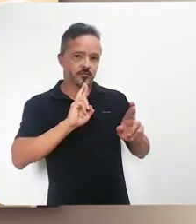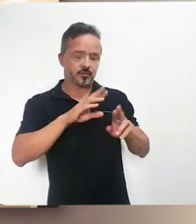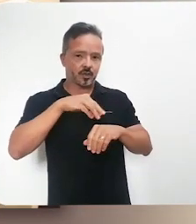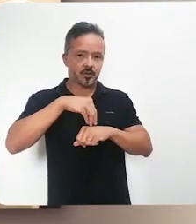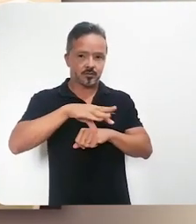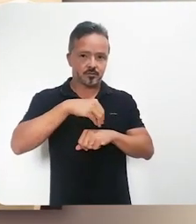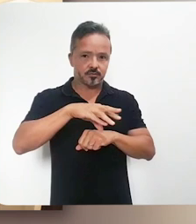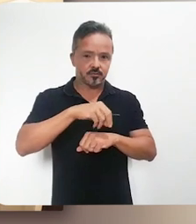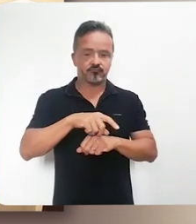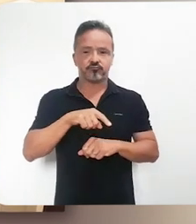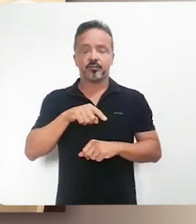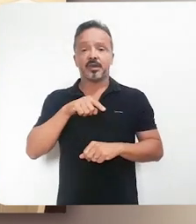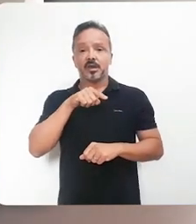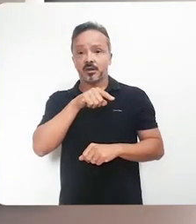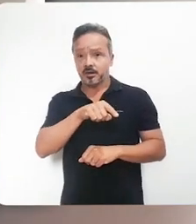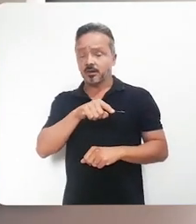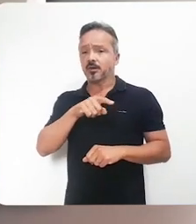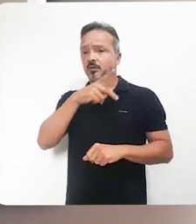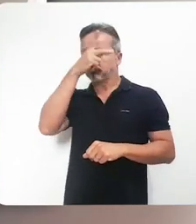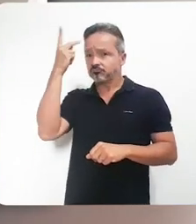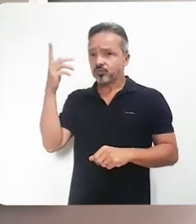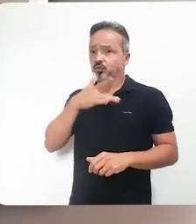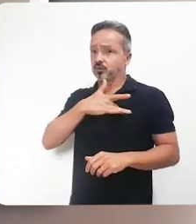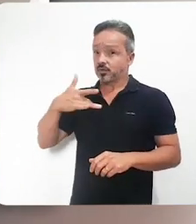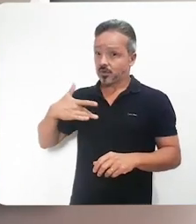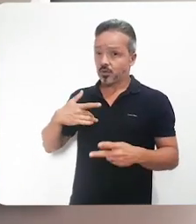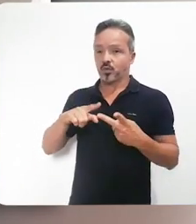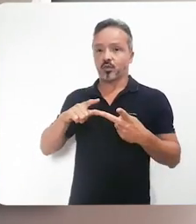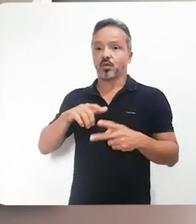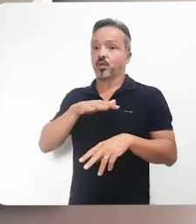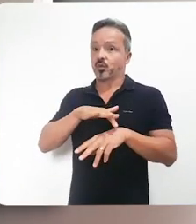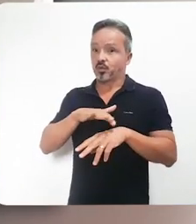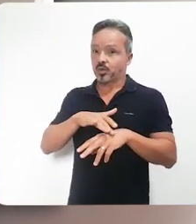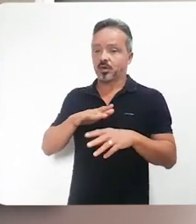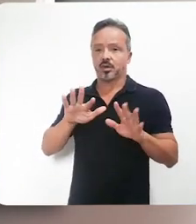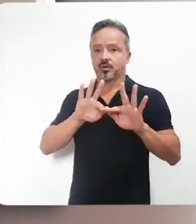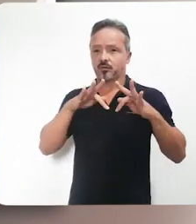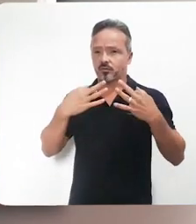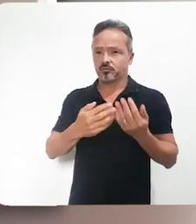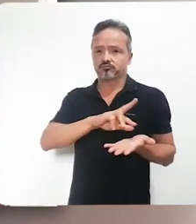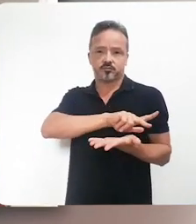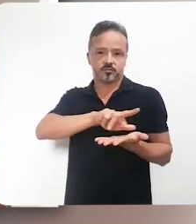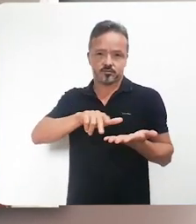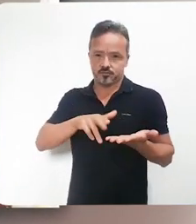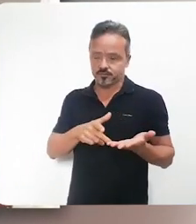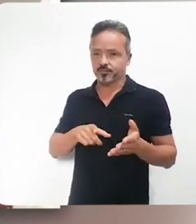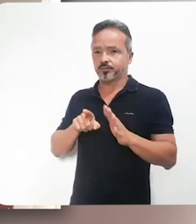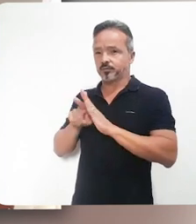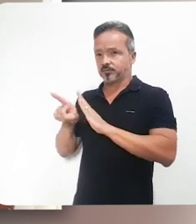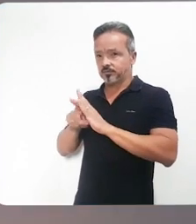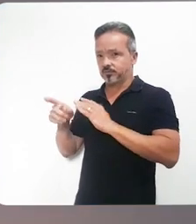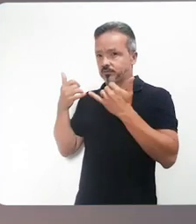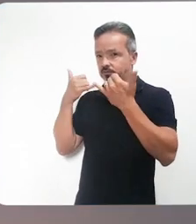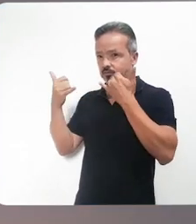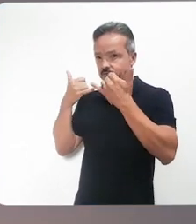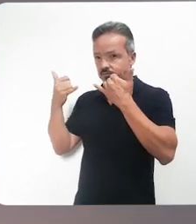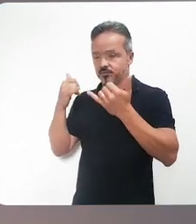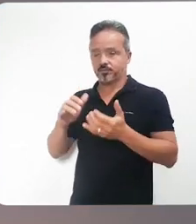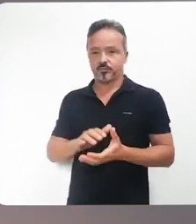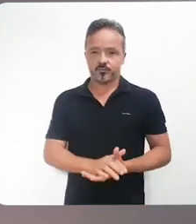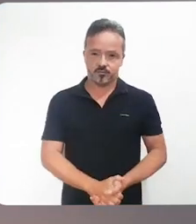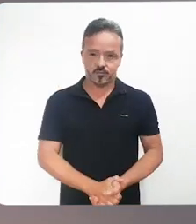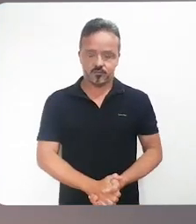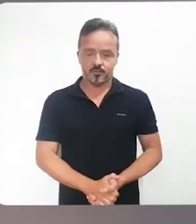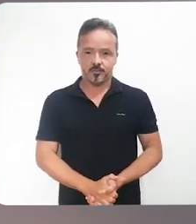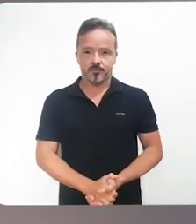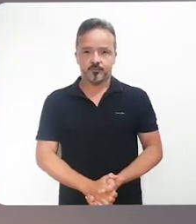da 20ª regional, estão atendendo telefones, fazendo orientações para pacientes